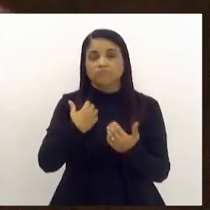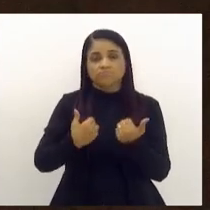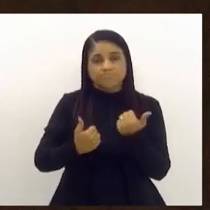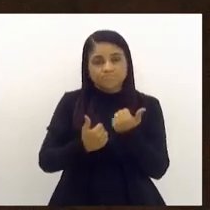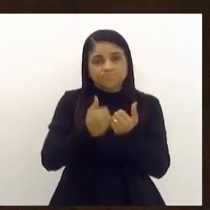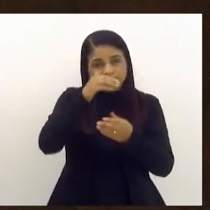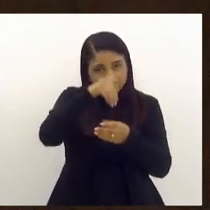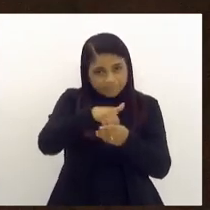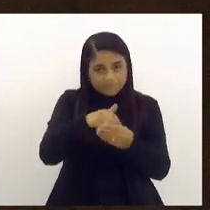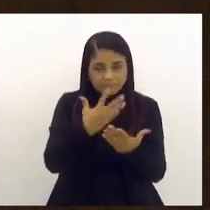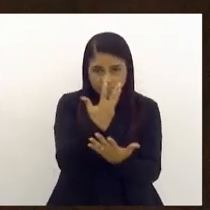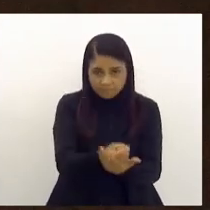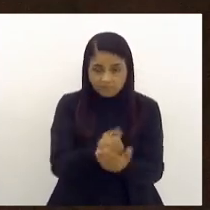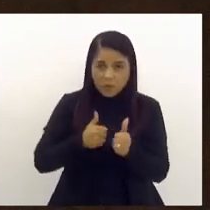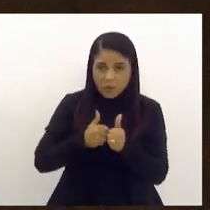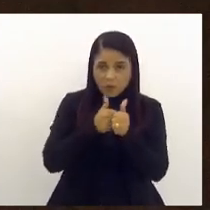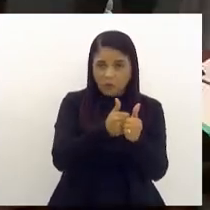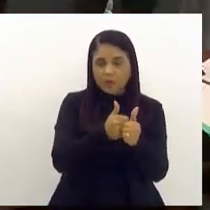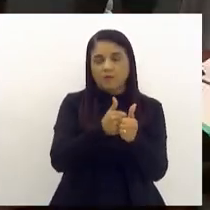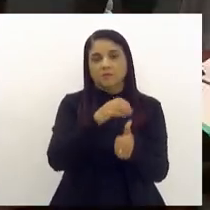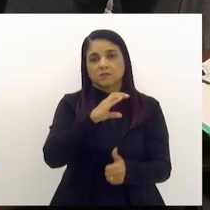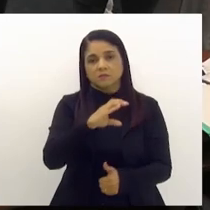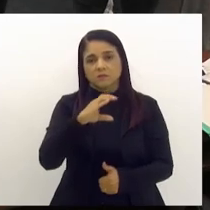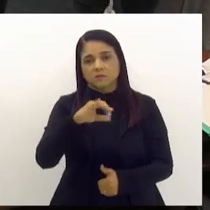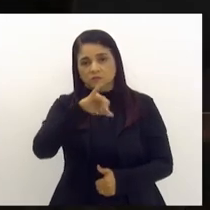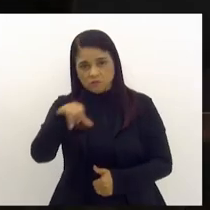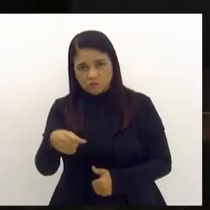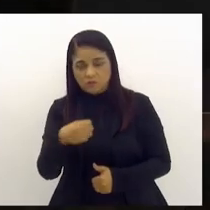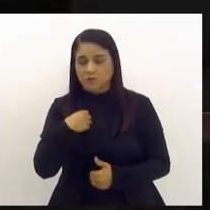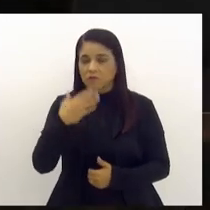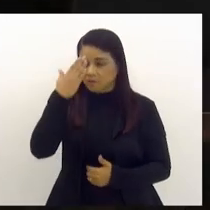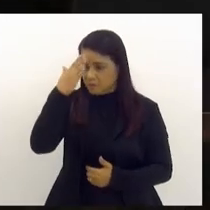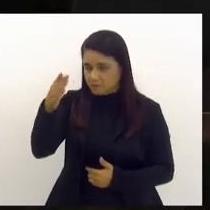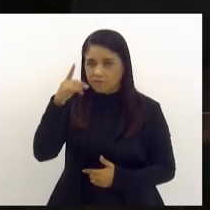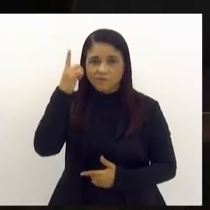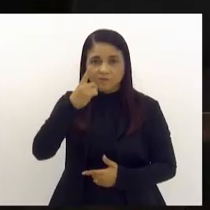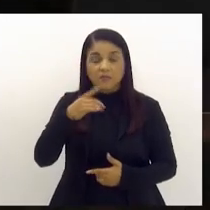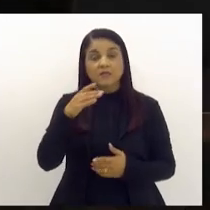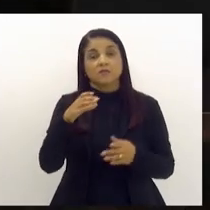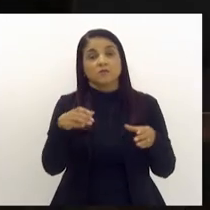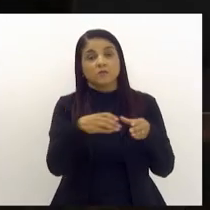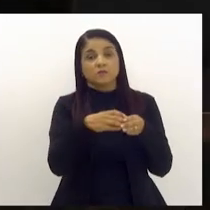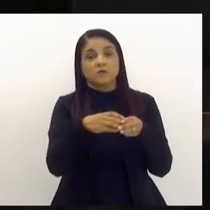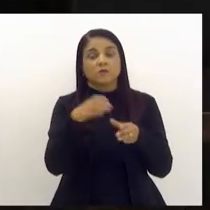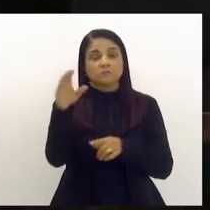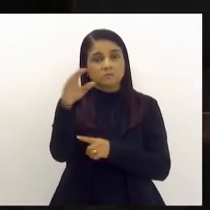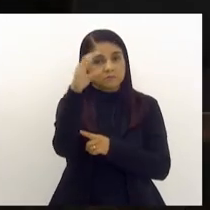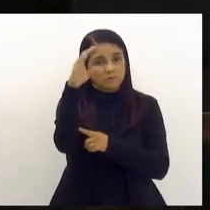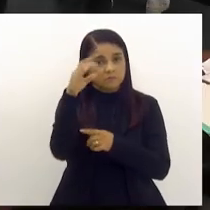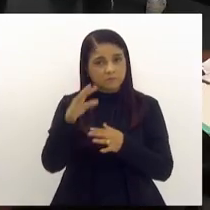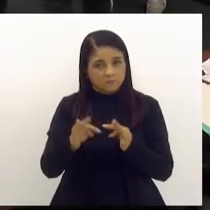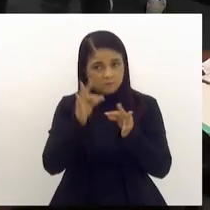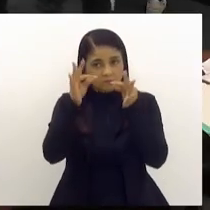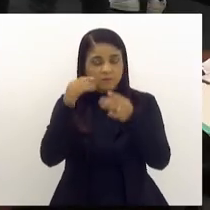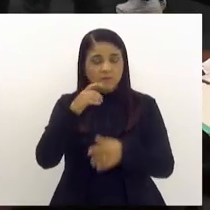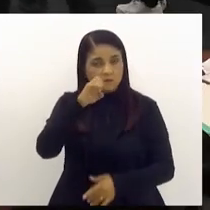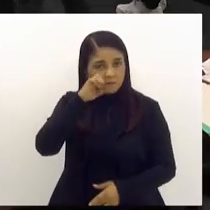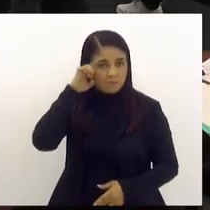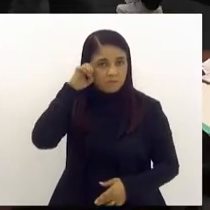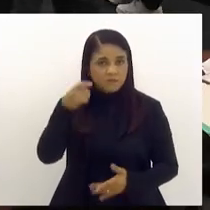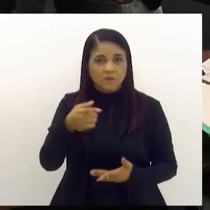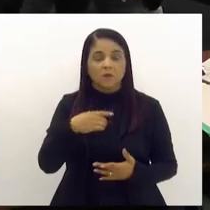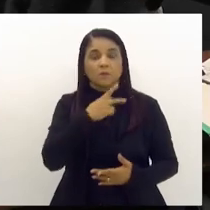favorável, acompanhando a CCJ. Muito obrigado, deputado Munir. Pela Comissão de Ciência e Tecnologia, deputada Érica Takimoto.